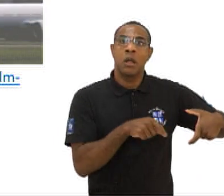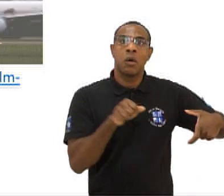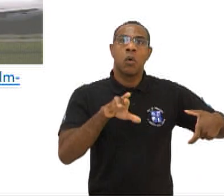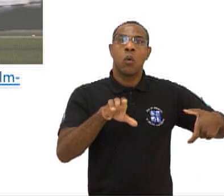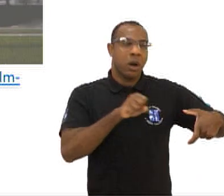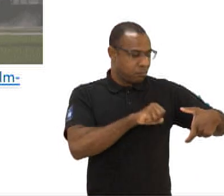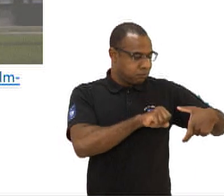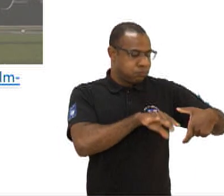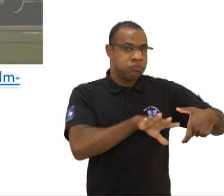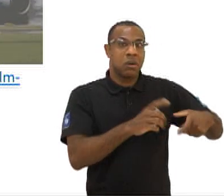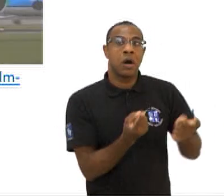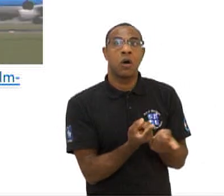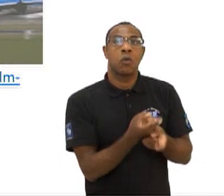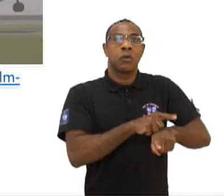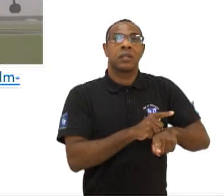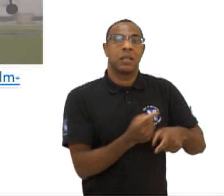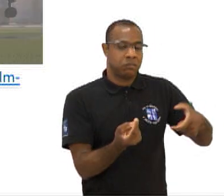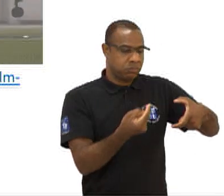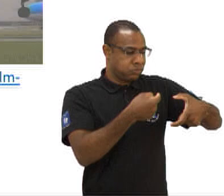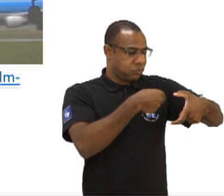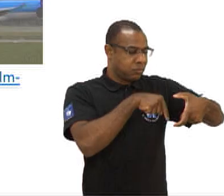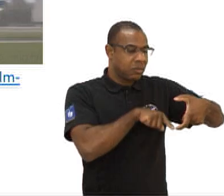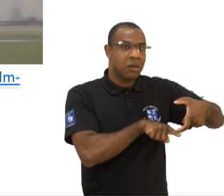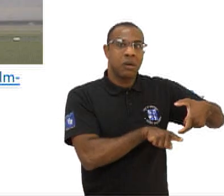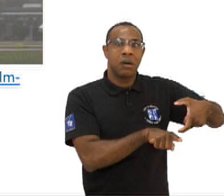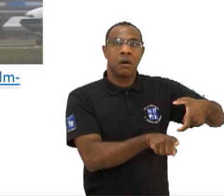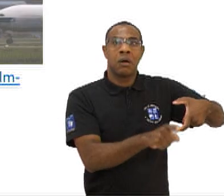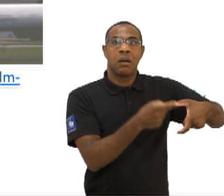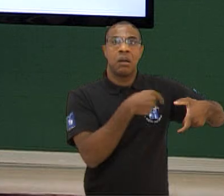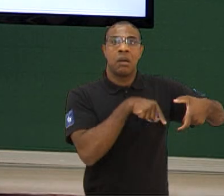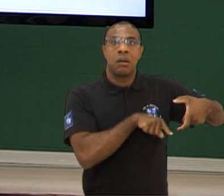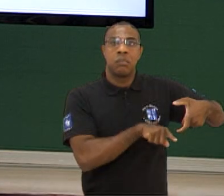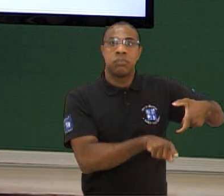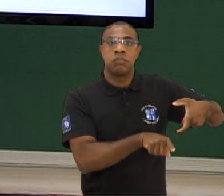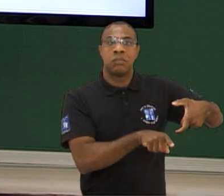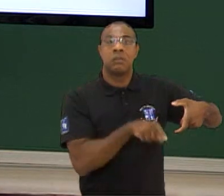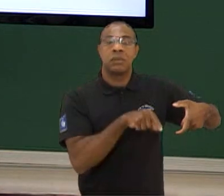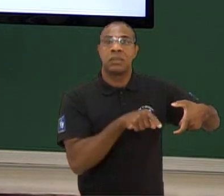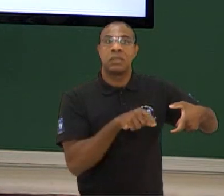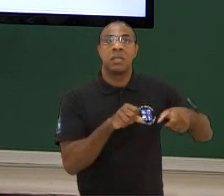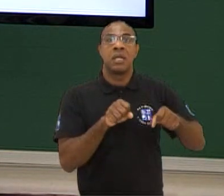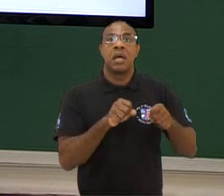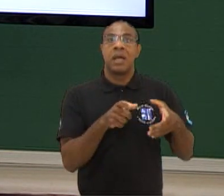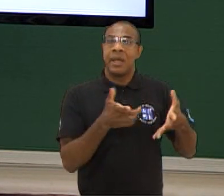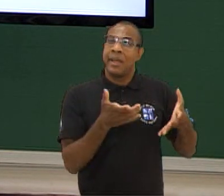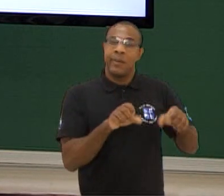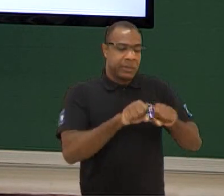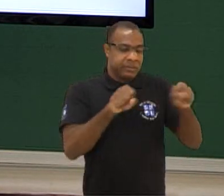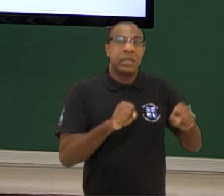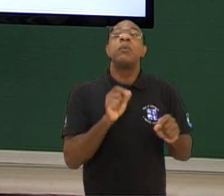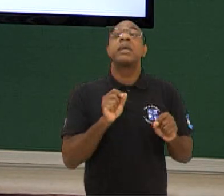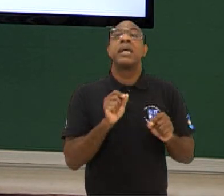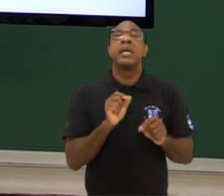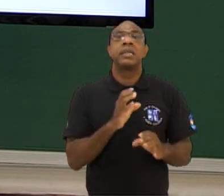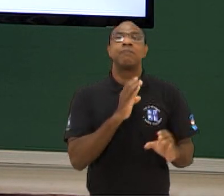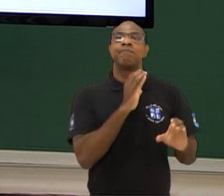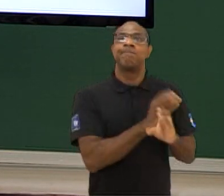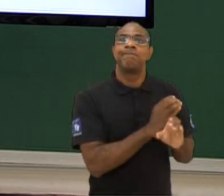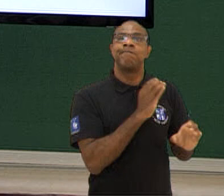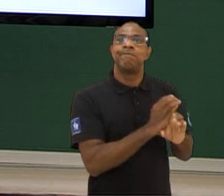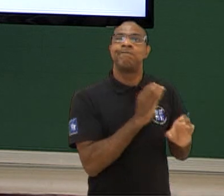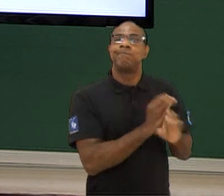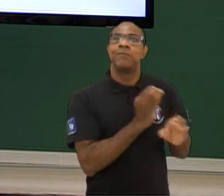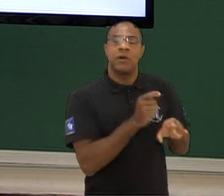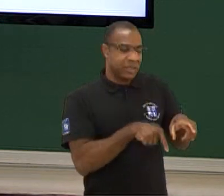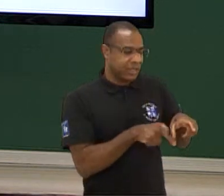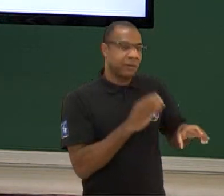ele saia para o sentido contrário. Né? Então, é um sistema que bloqueia a entrada do ar, né, ele está, por exemplo, vindo para cá, princípio de